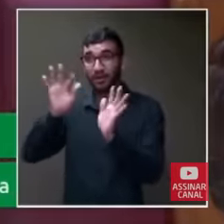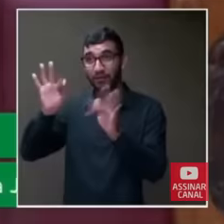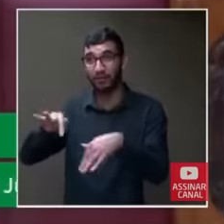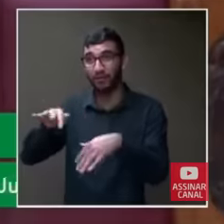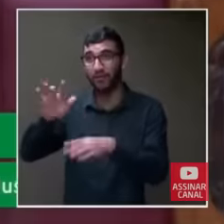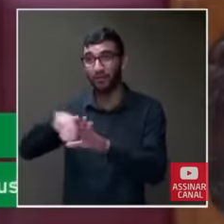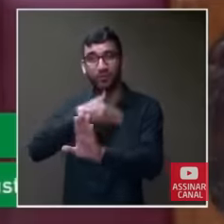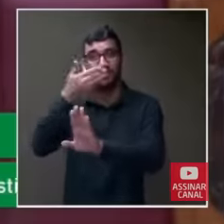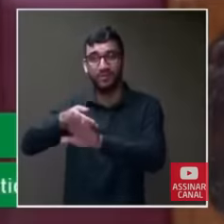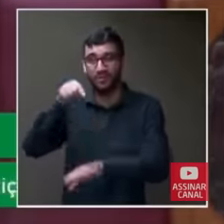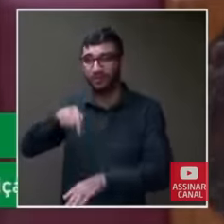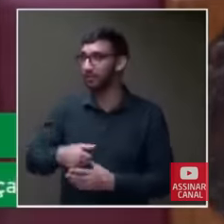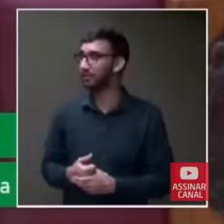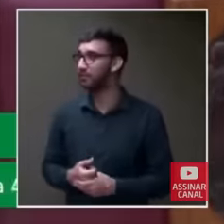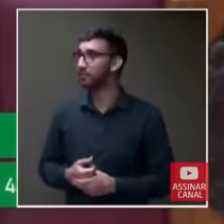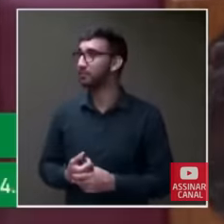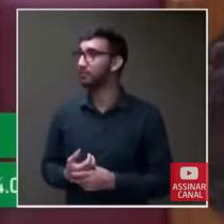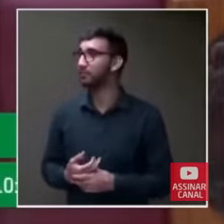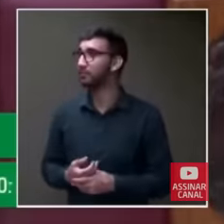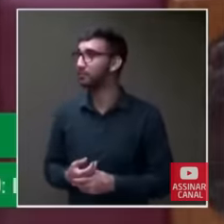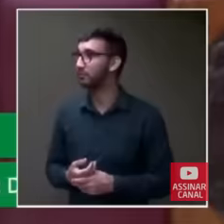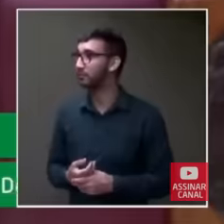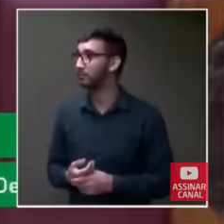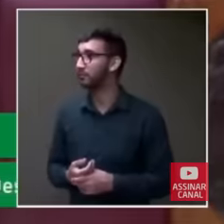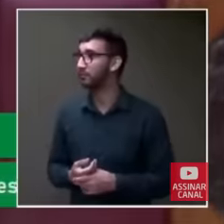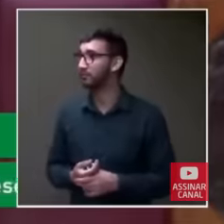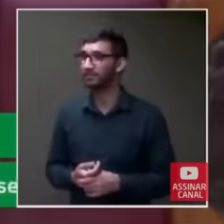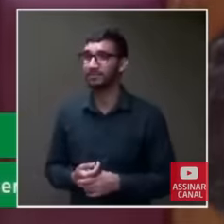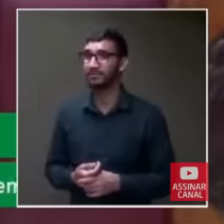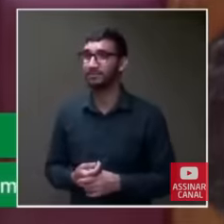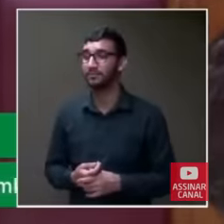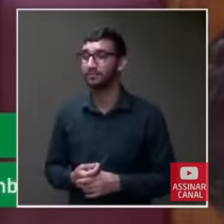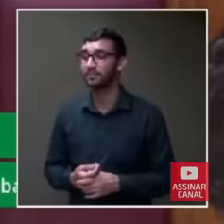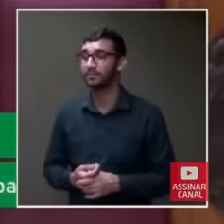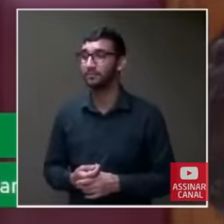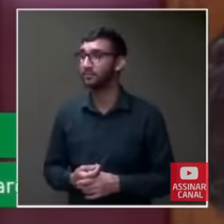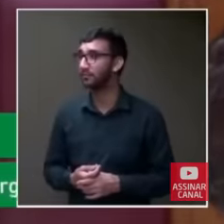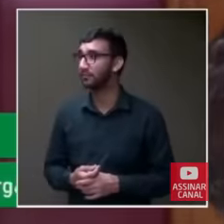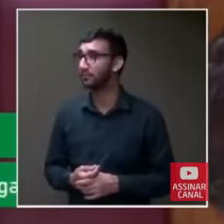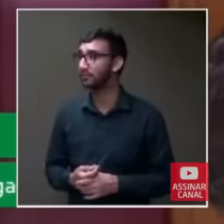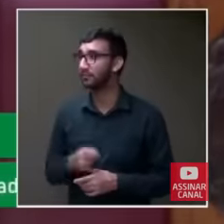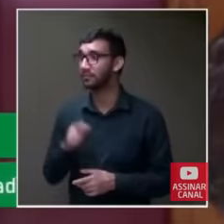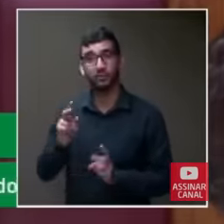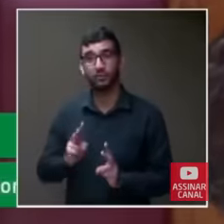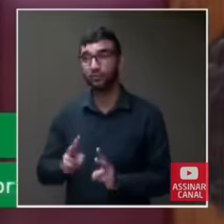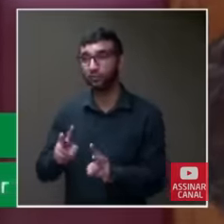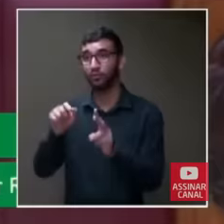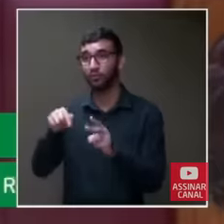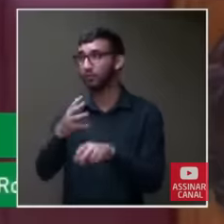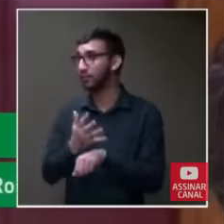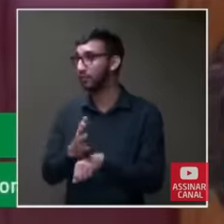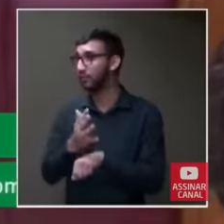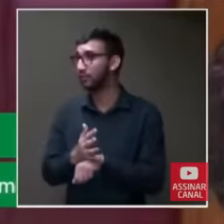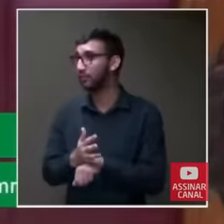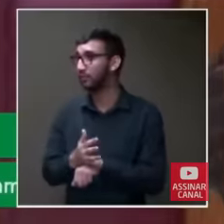da tarde nessa situação. A palavra então, retida não é bem. Ela não foi dispensada, ela continua aqui. Na